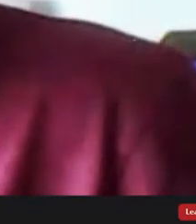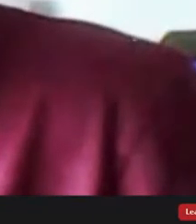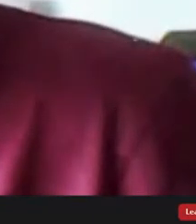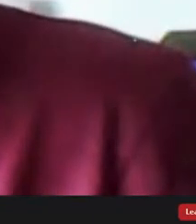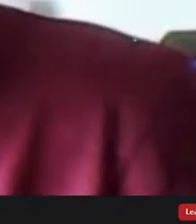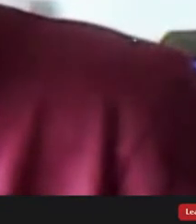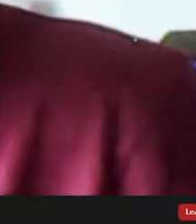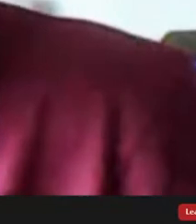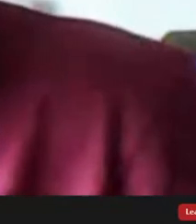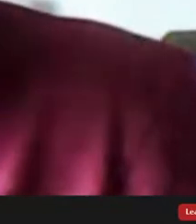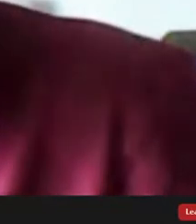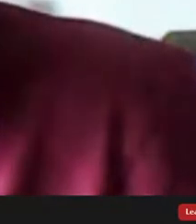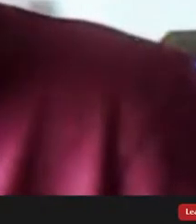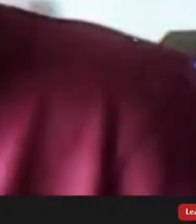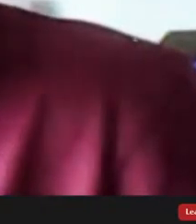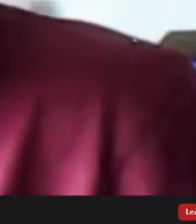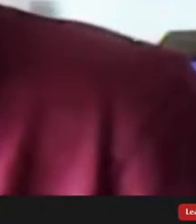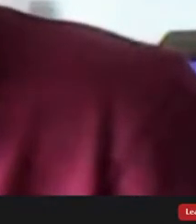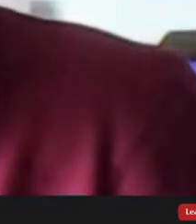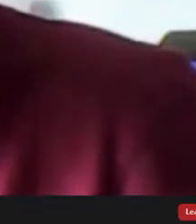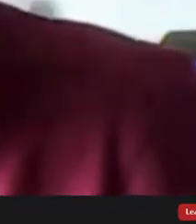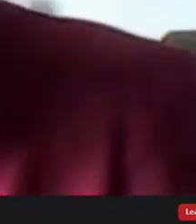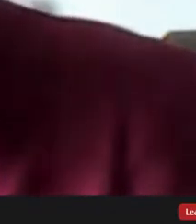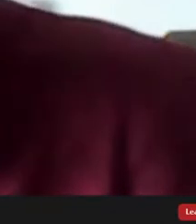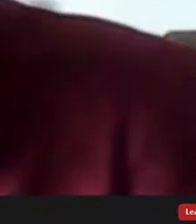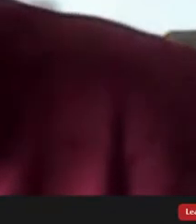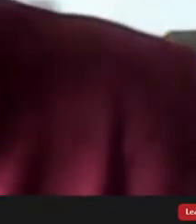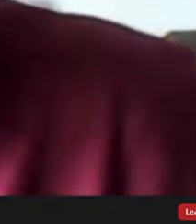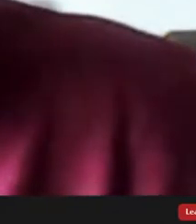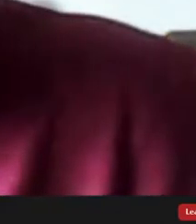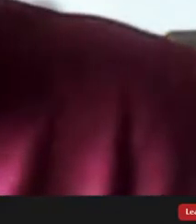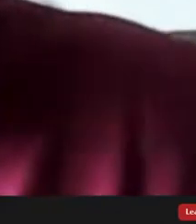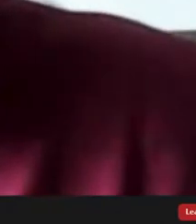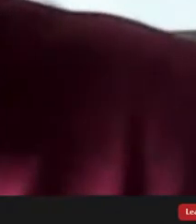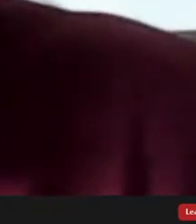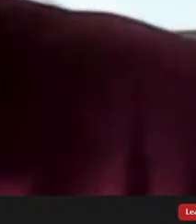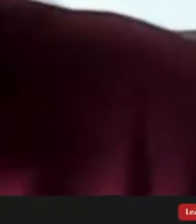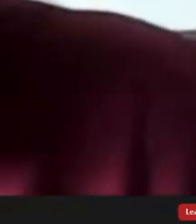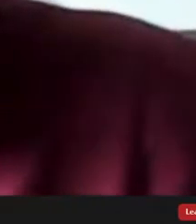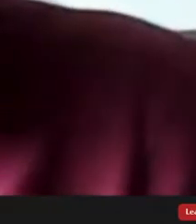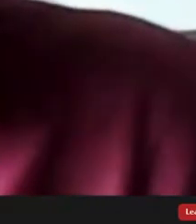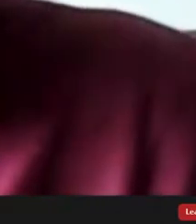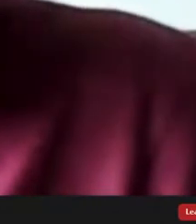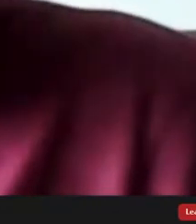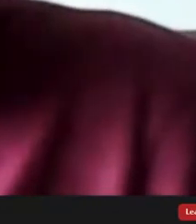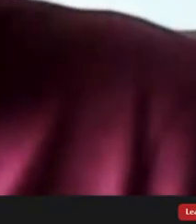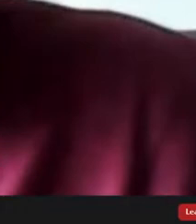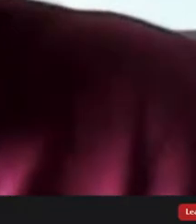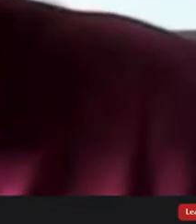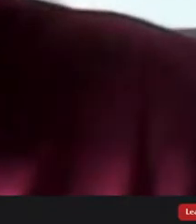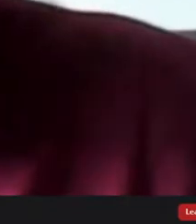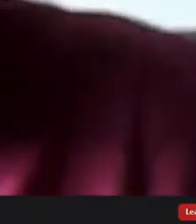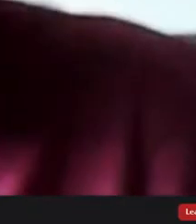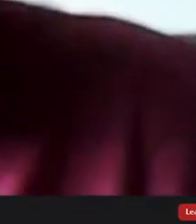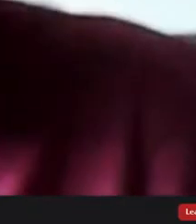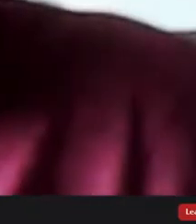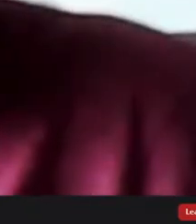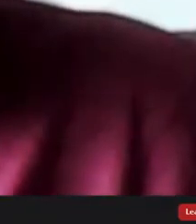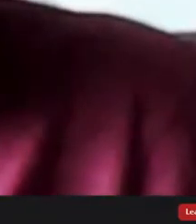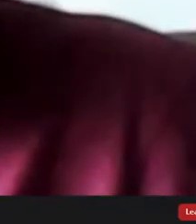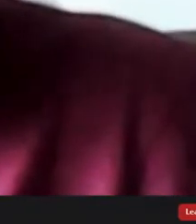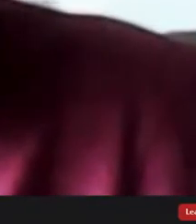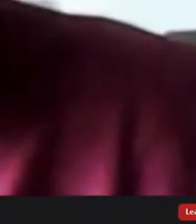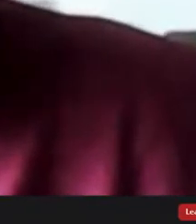dessas auditorias que foram realizadas ou dessas análises desses contratos, se não foram auditorias formais, como é que estão os novos contratos e como é que